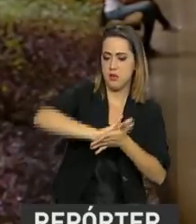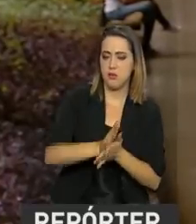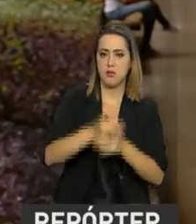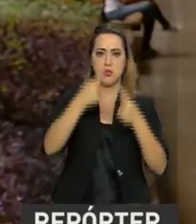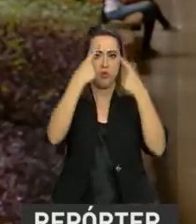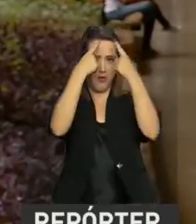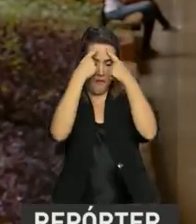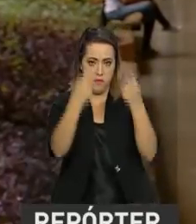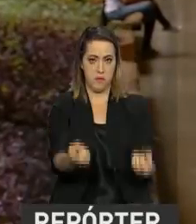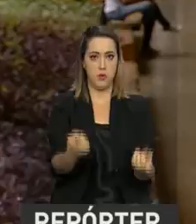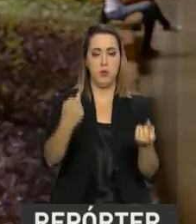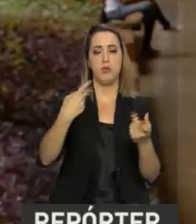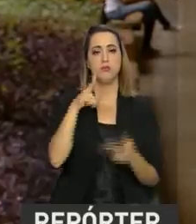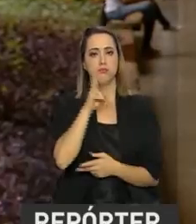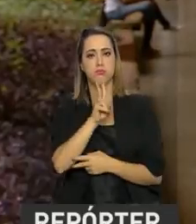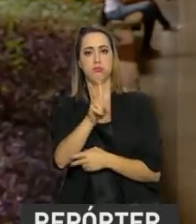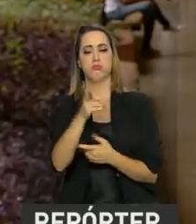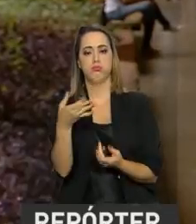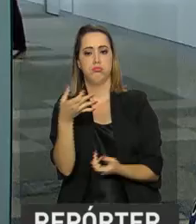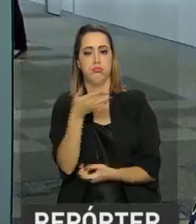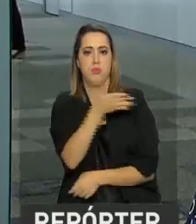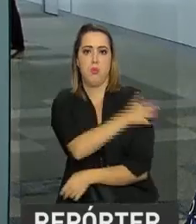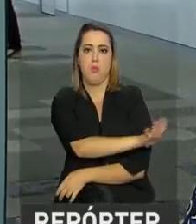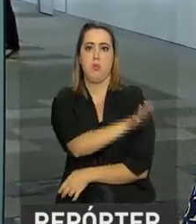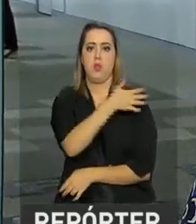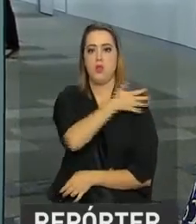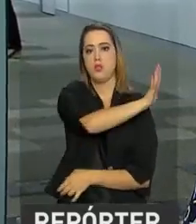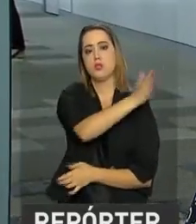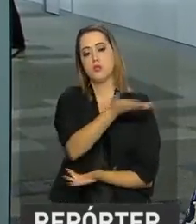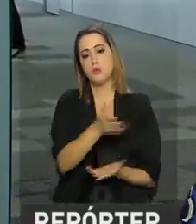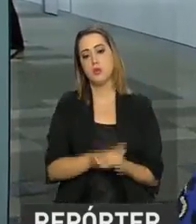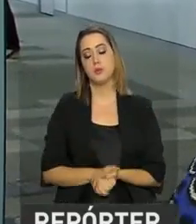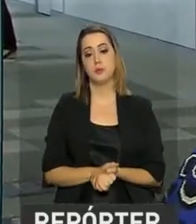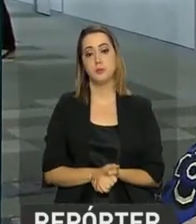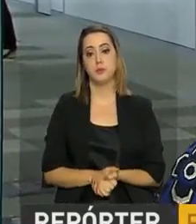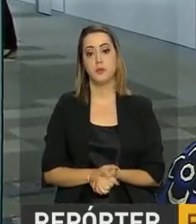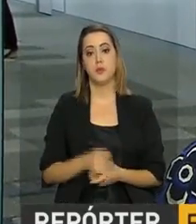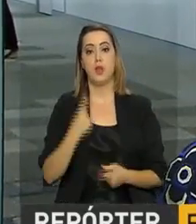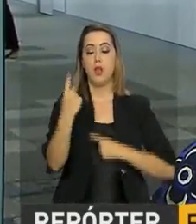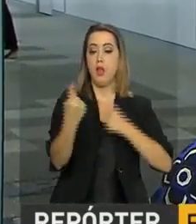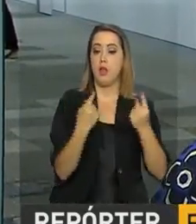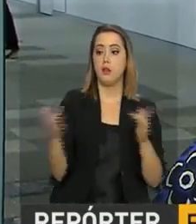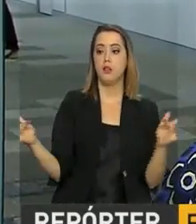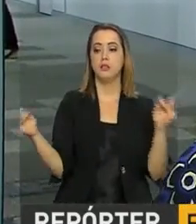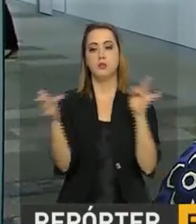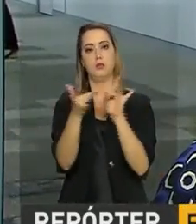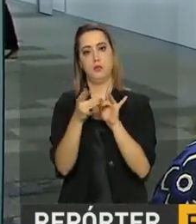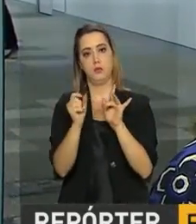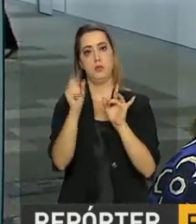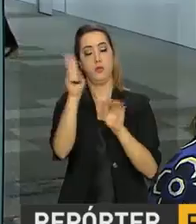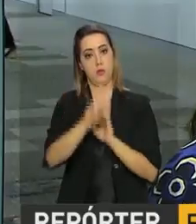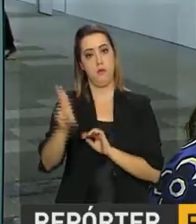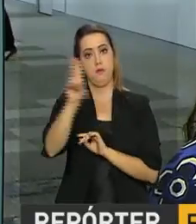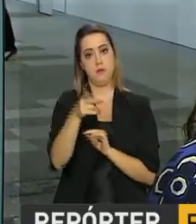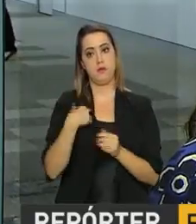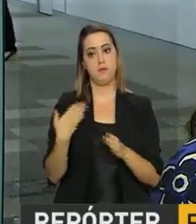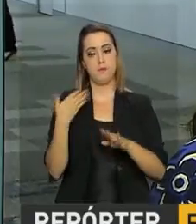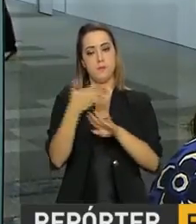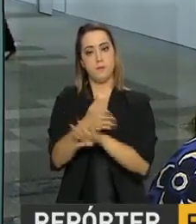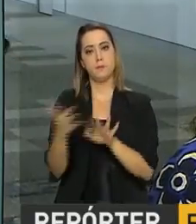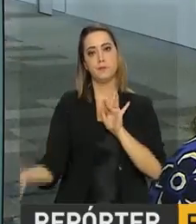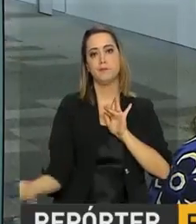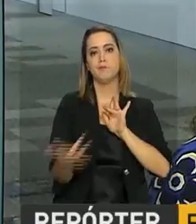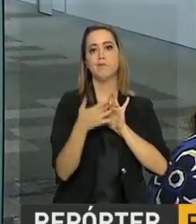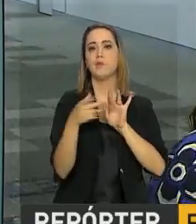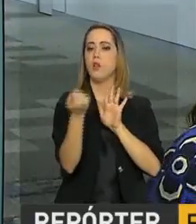do preconceito e da discriminação. Cada universidade que adere ao pacto assume o compromisso de elaborar um plano